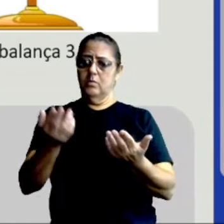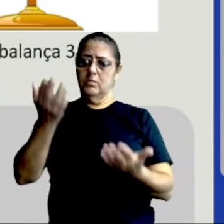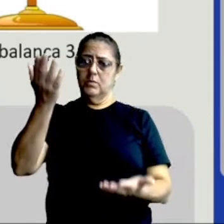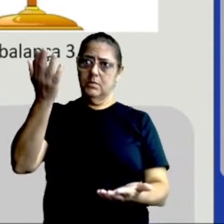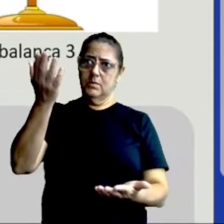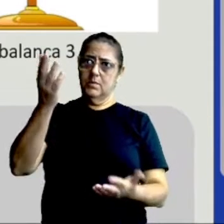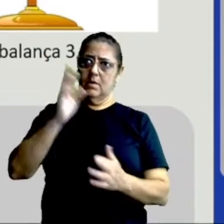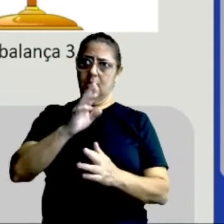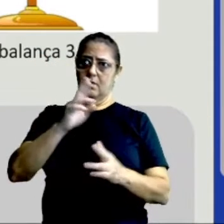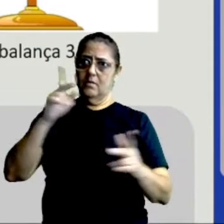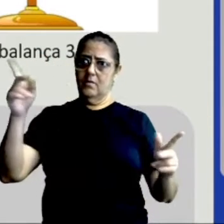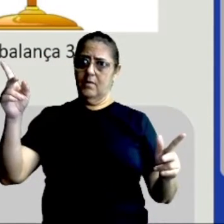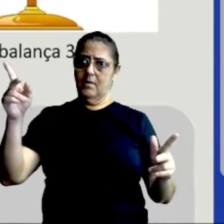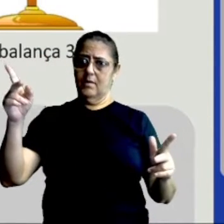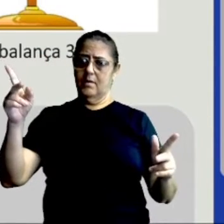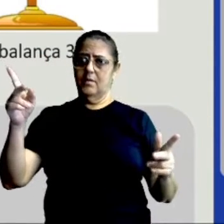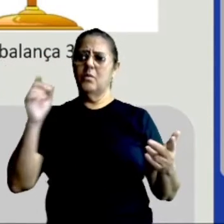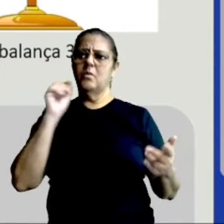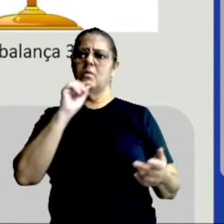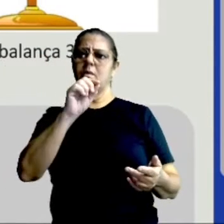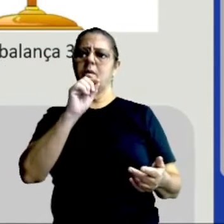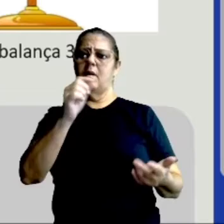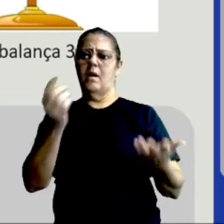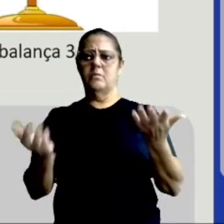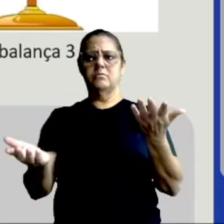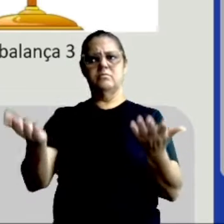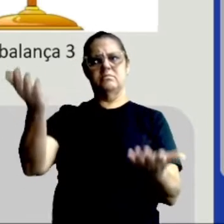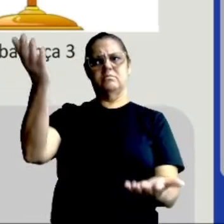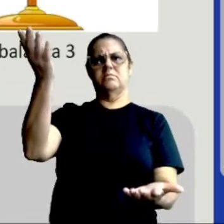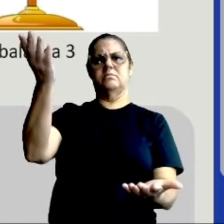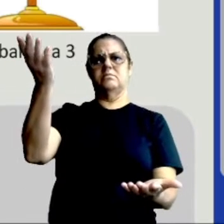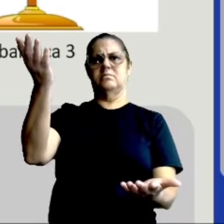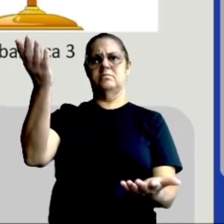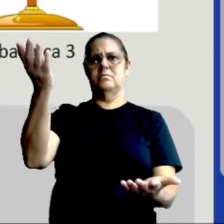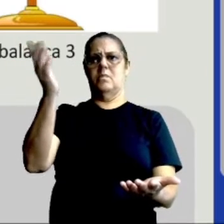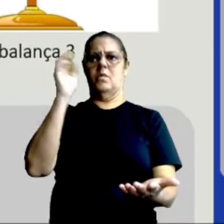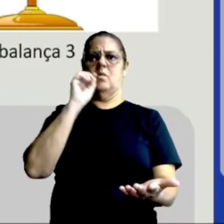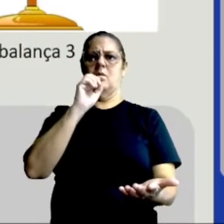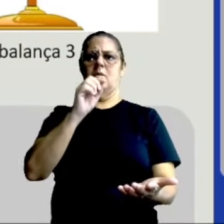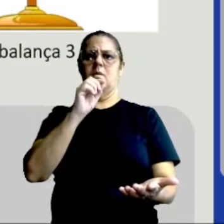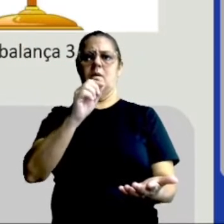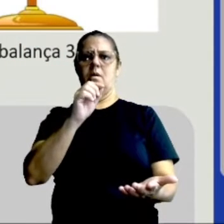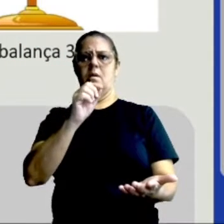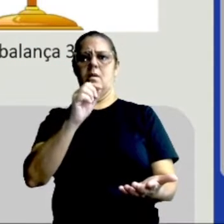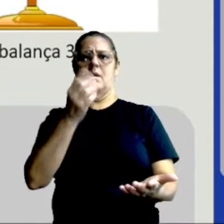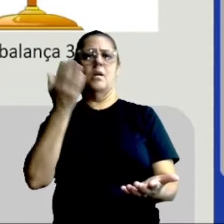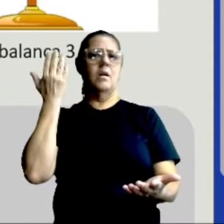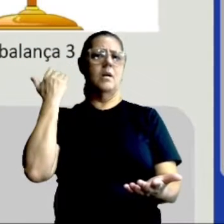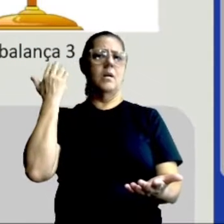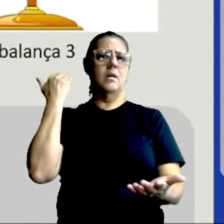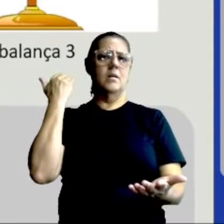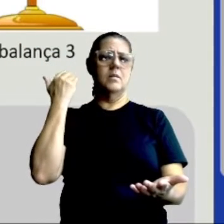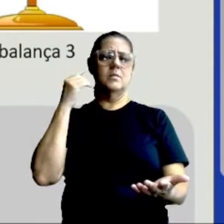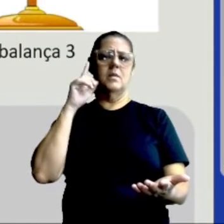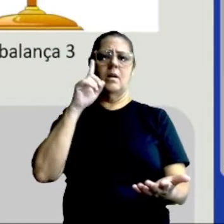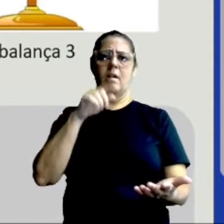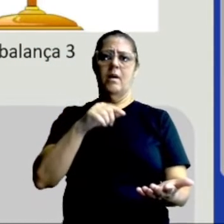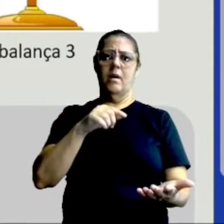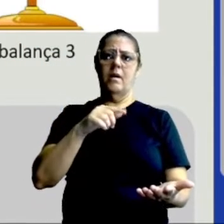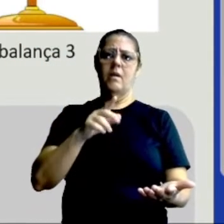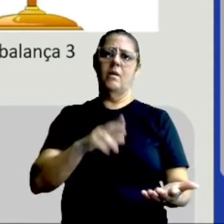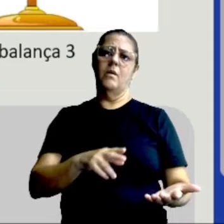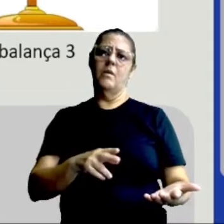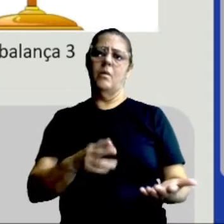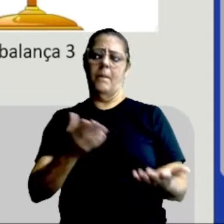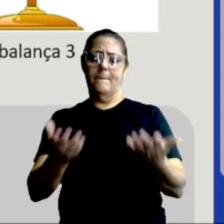situação de desequilíbrio. E o que significa isso? Então, como eu perguntei no slide anterior, isso aqui tem a ver,